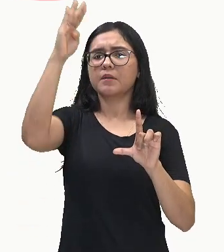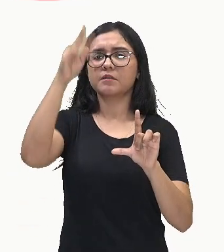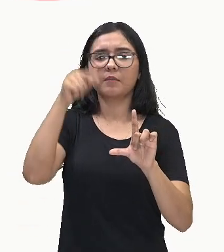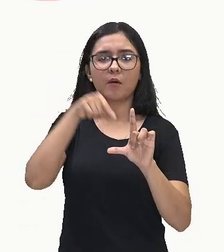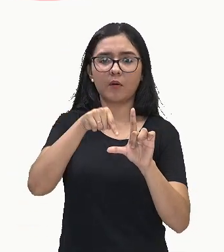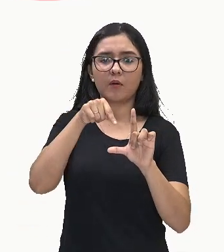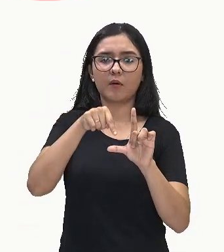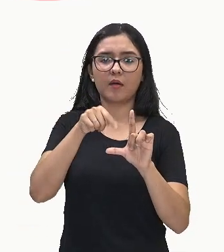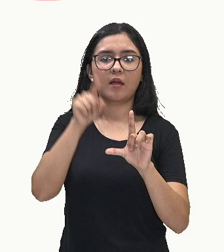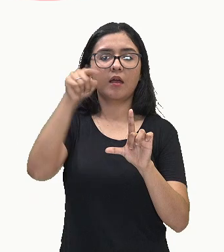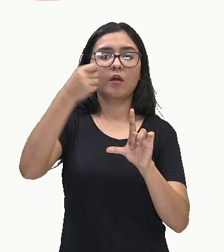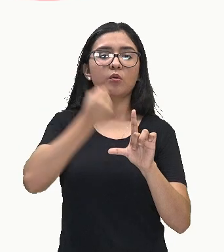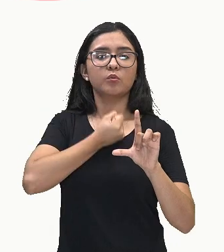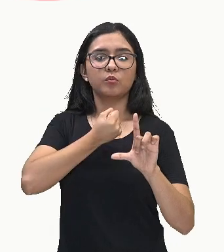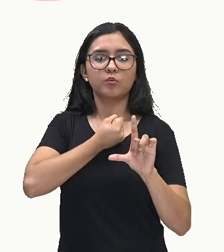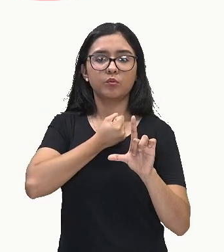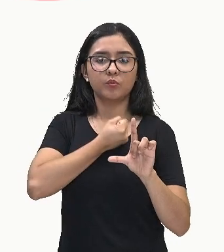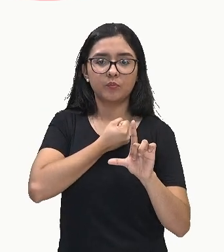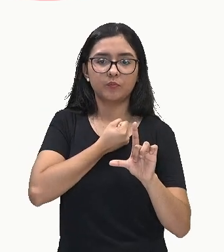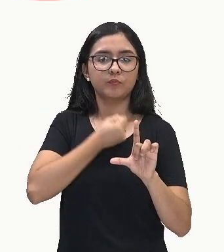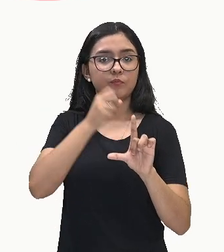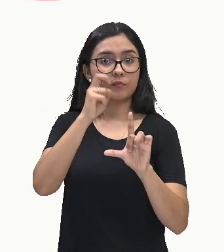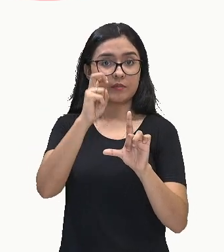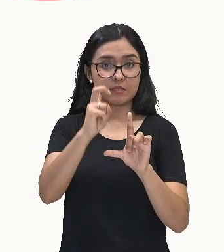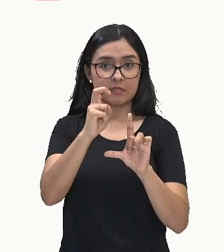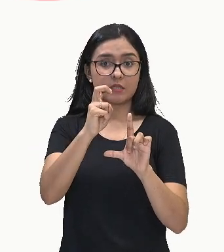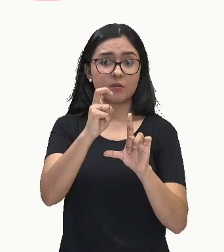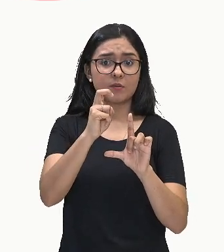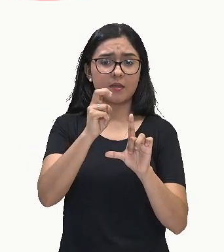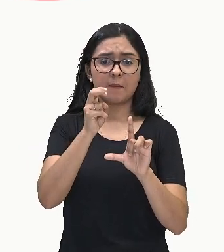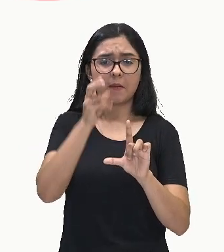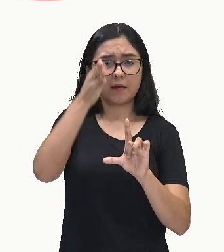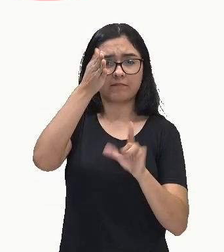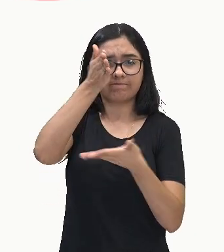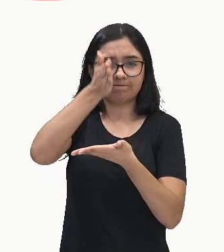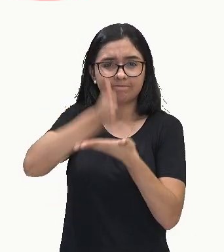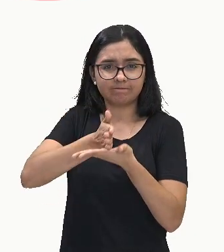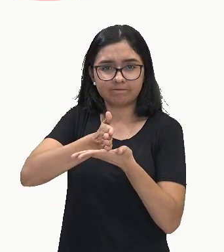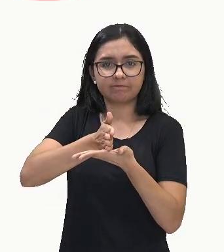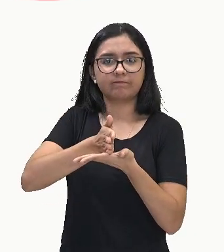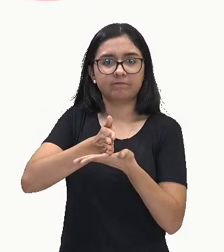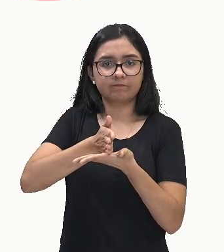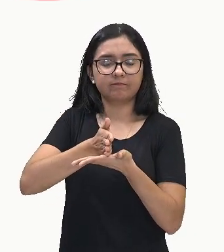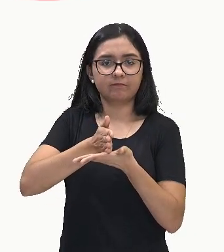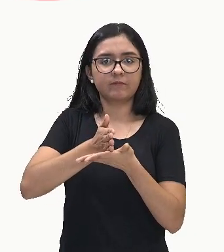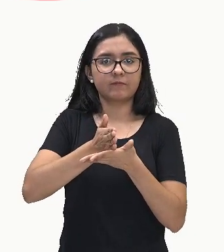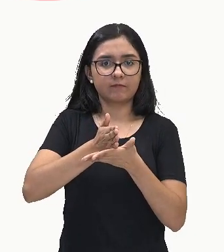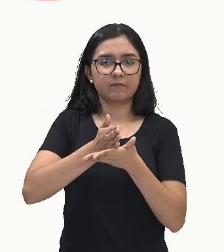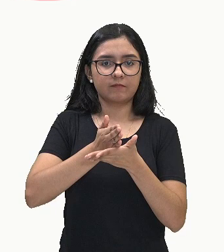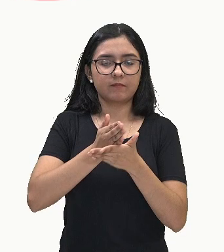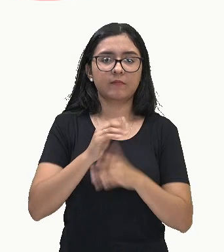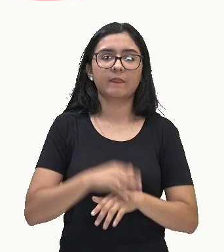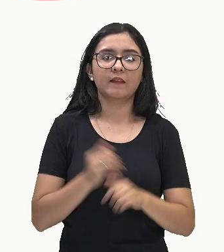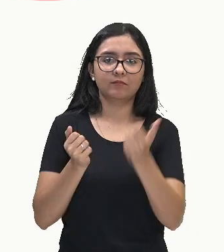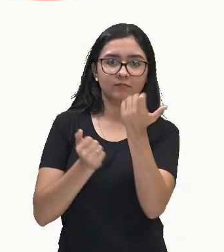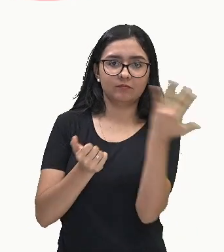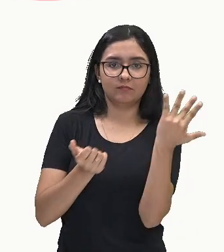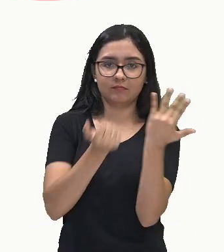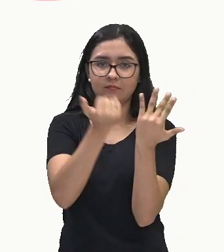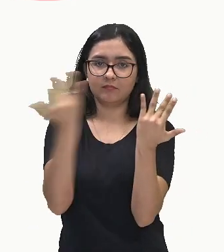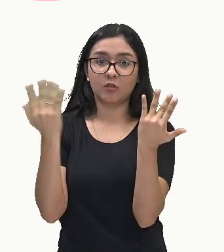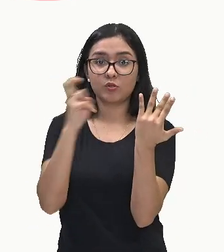Justamente esse cidadão aqui que é o número cinco que está bem no meio dos dados desse meu